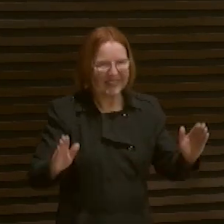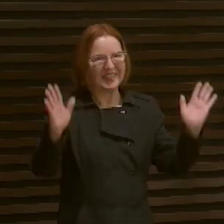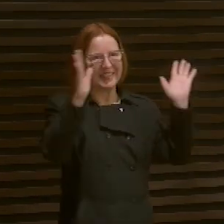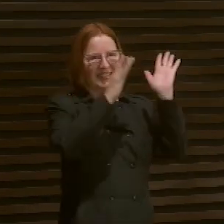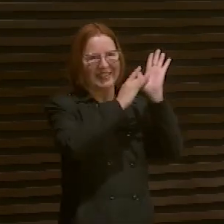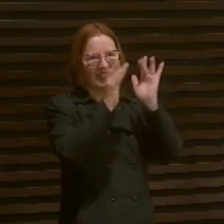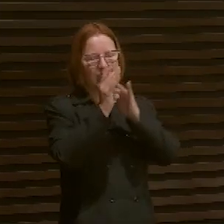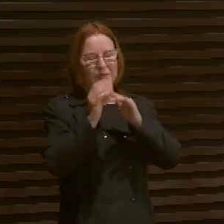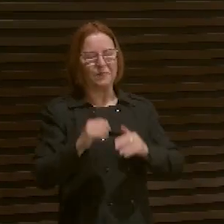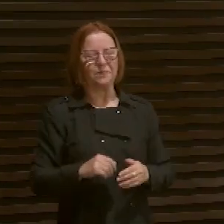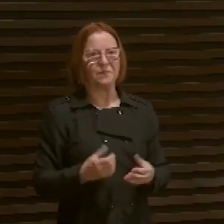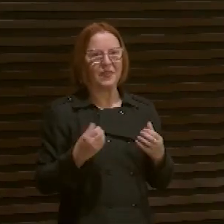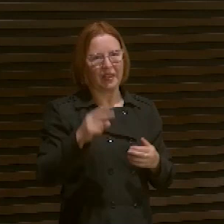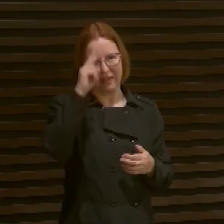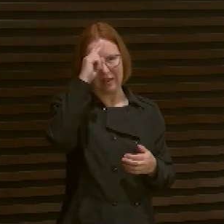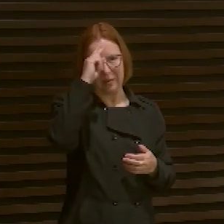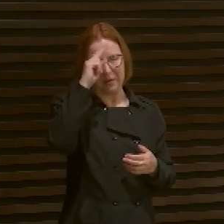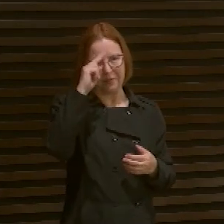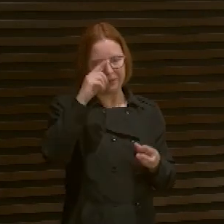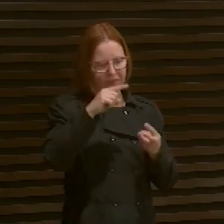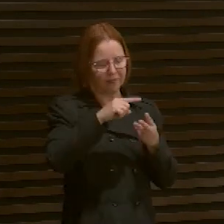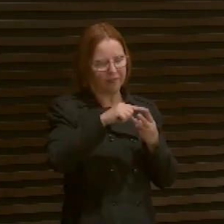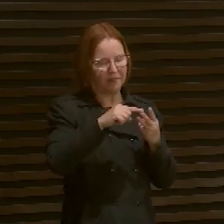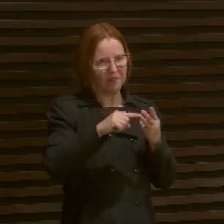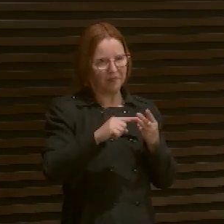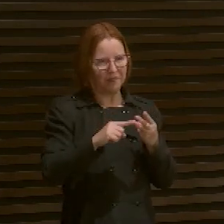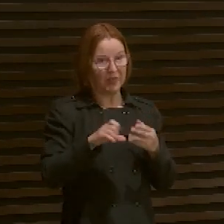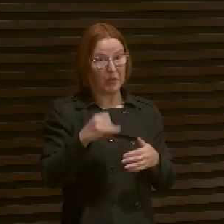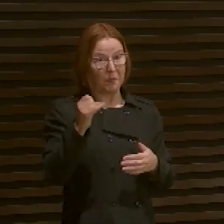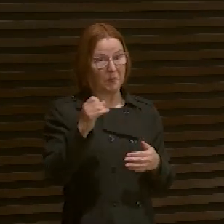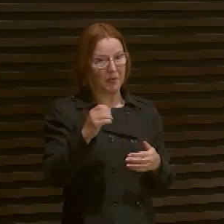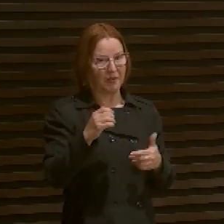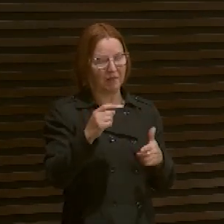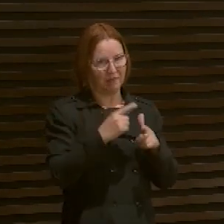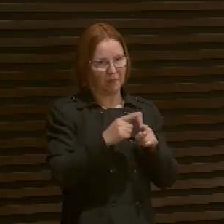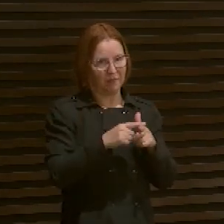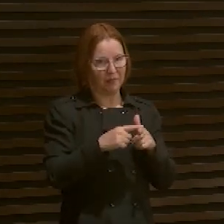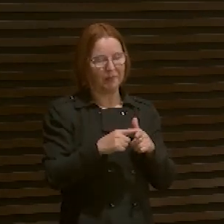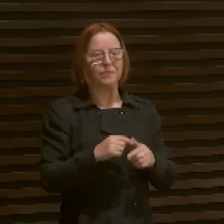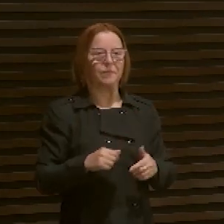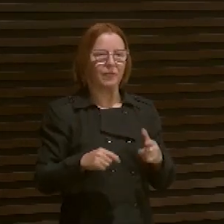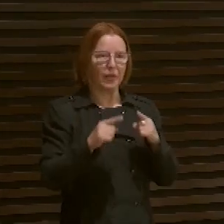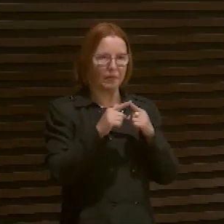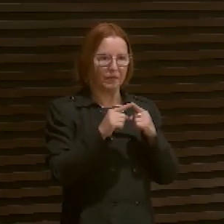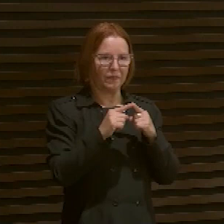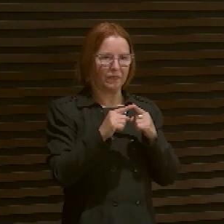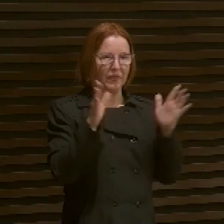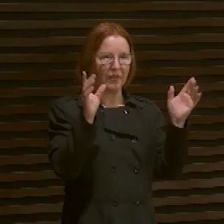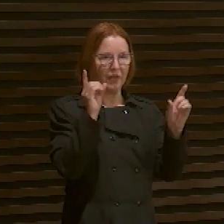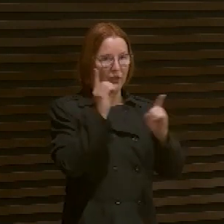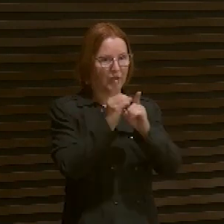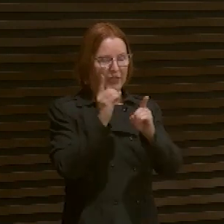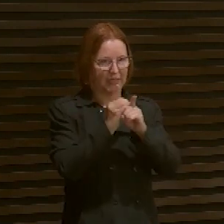Então, só quero relembrar os 3 princípios acerca das provações pelos quais nós passamos aqui. Primeiro, os discípulos de Jesus não estão imunes